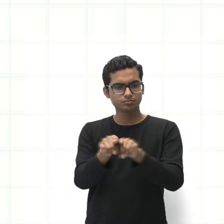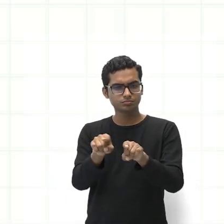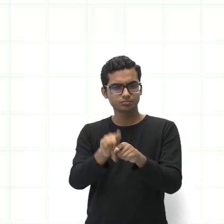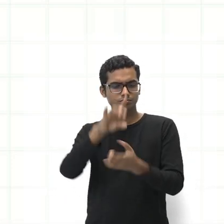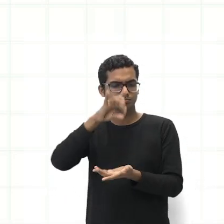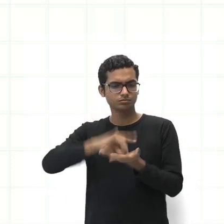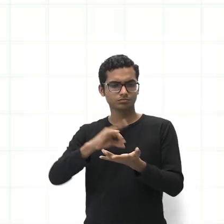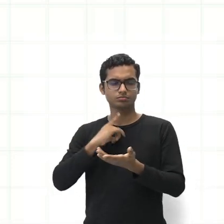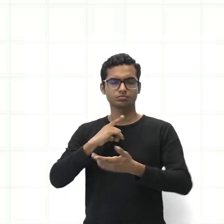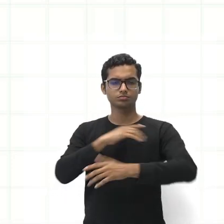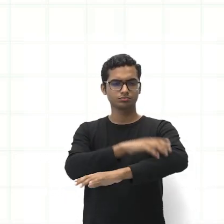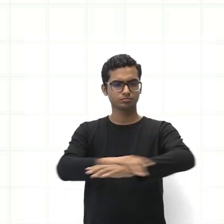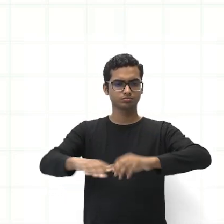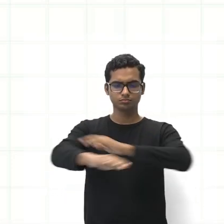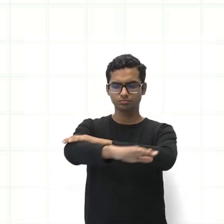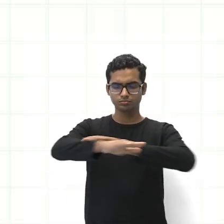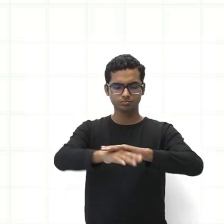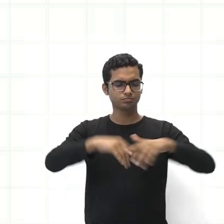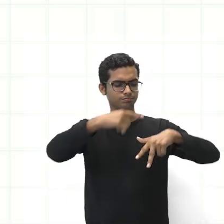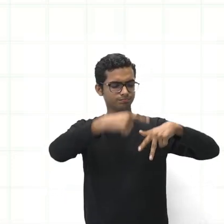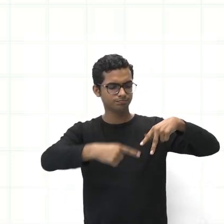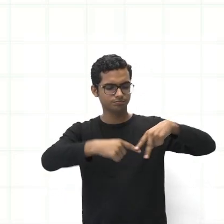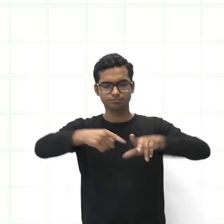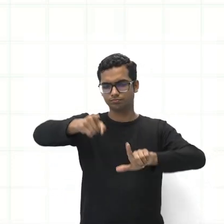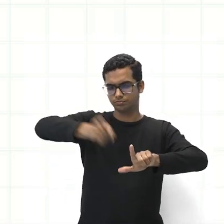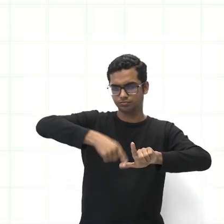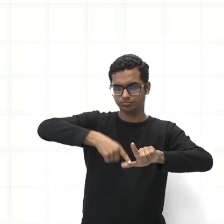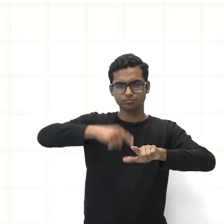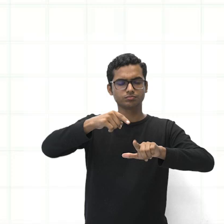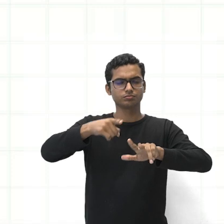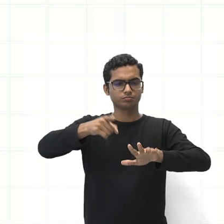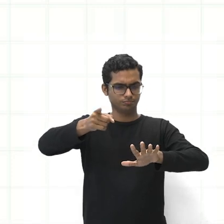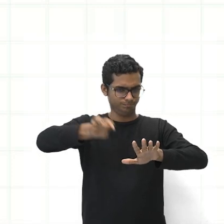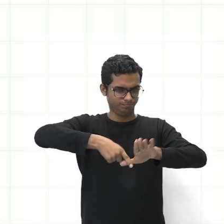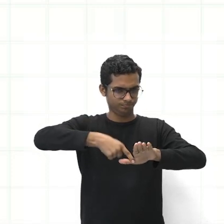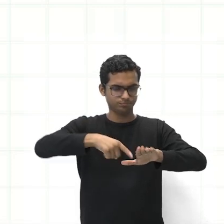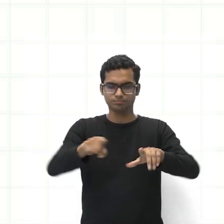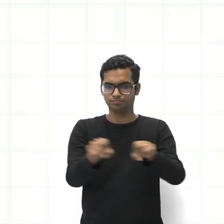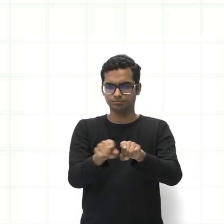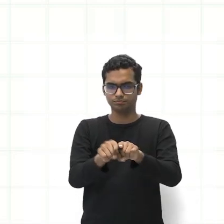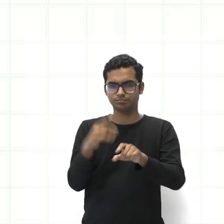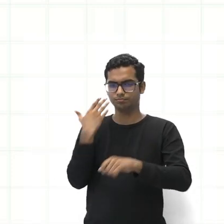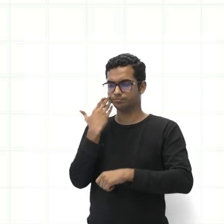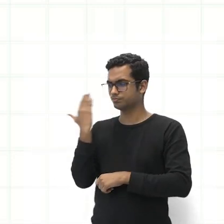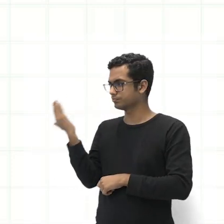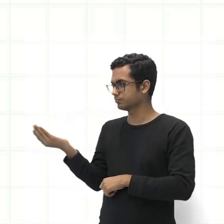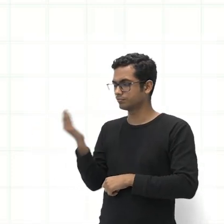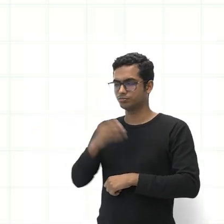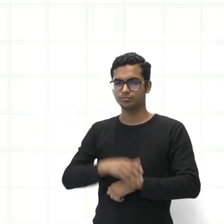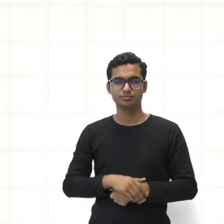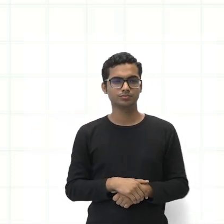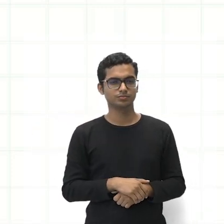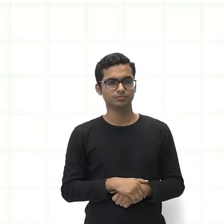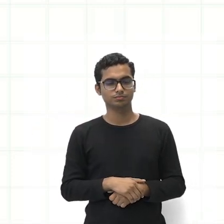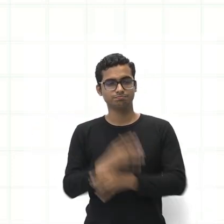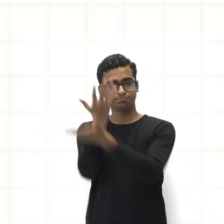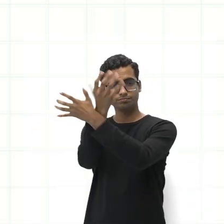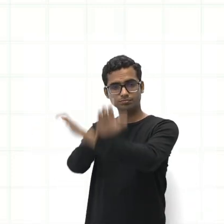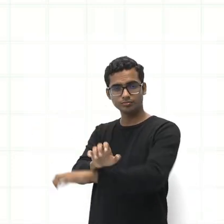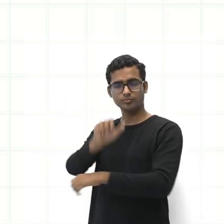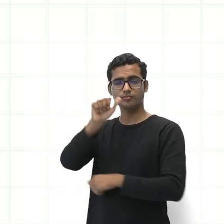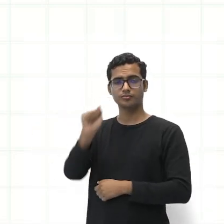nossa mão, a nossa perna e o nosso pé. O esqueleto apendicular vai ser aquele